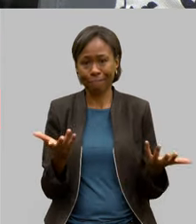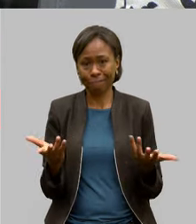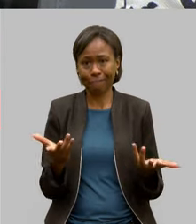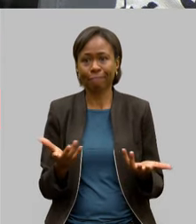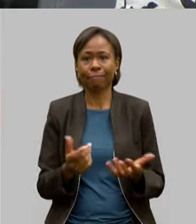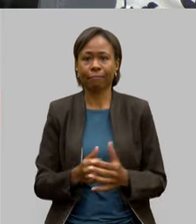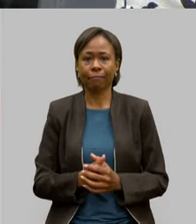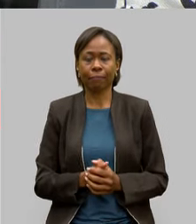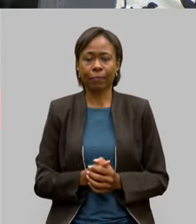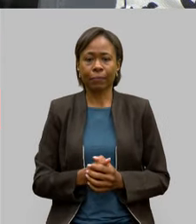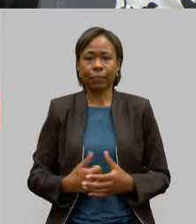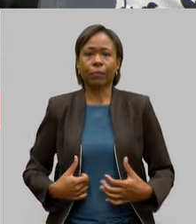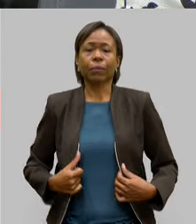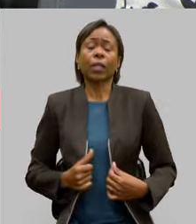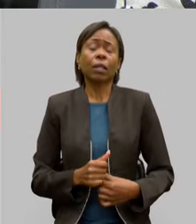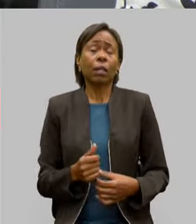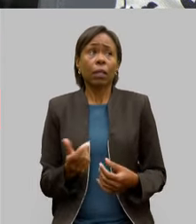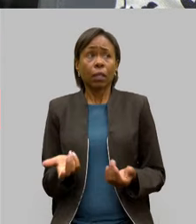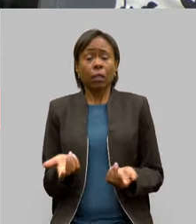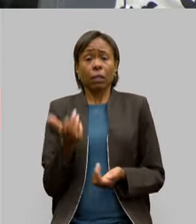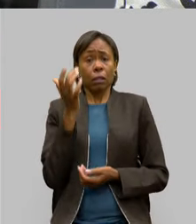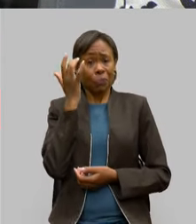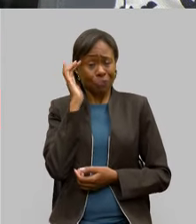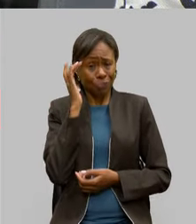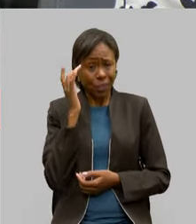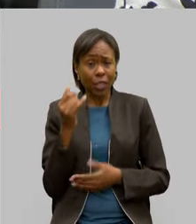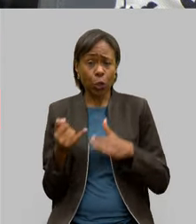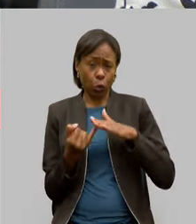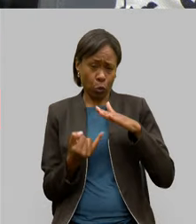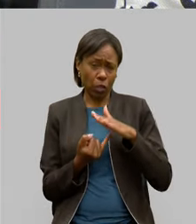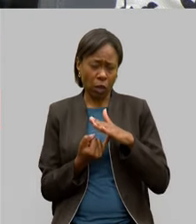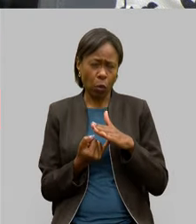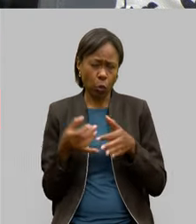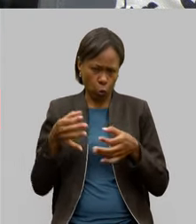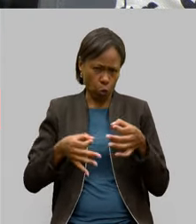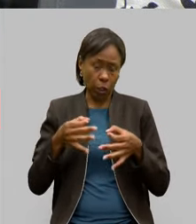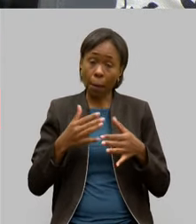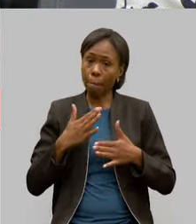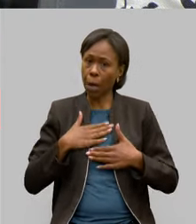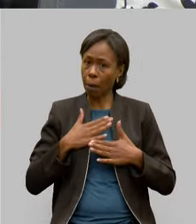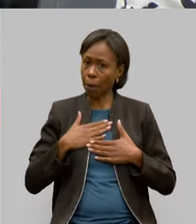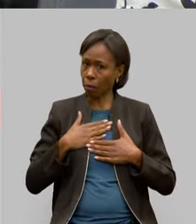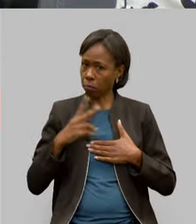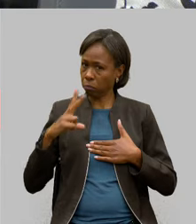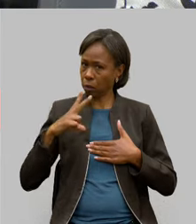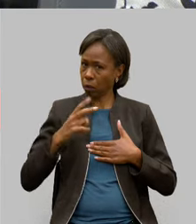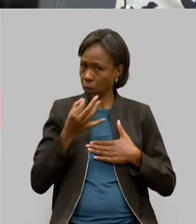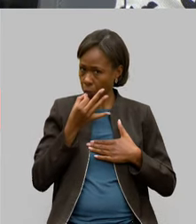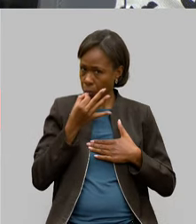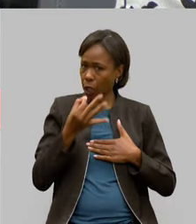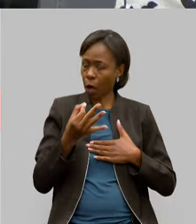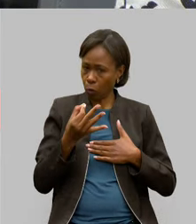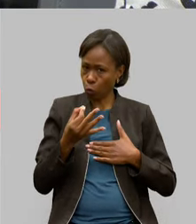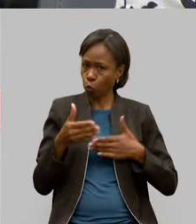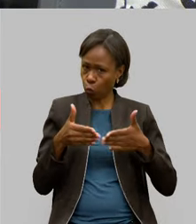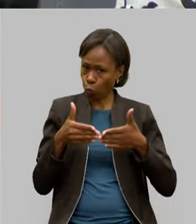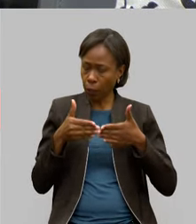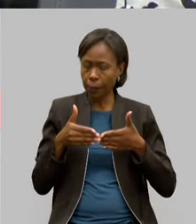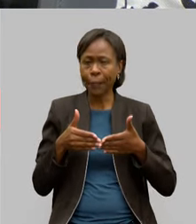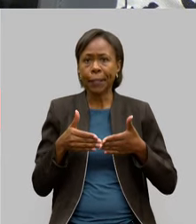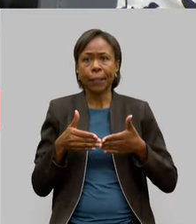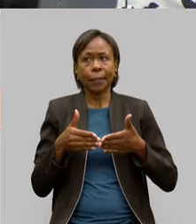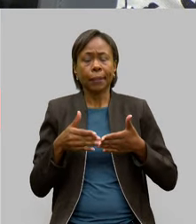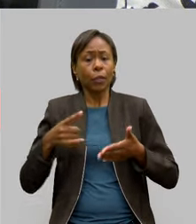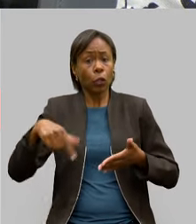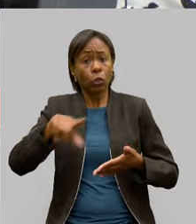eh eu acho que a gente tem que as instituições do sistema de justiça agora uma opinião muito particular peço licença para falar sobre isso a gente tem que ter